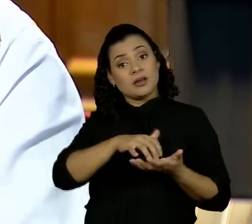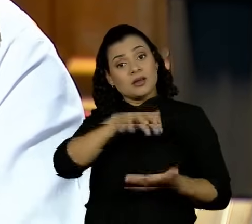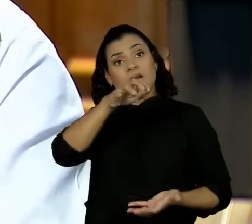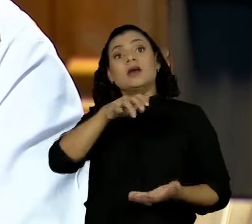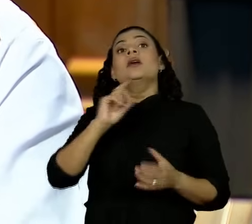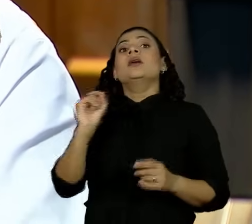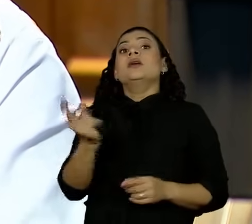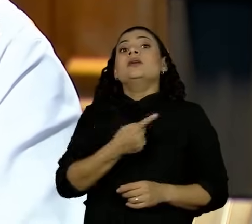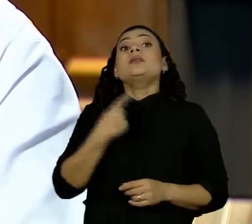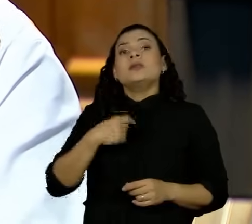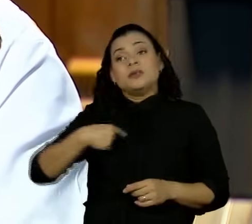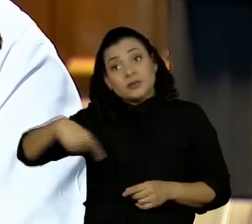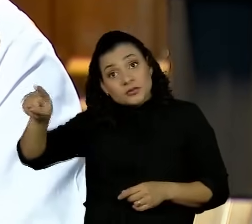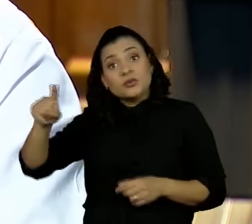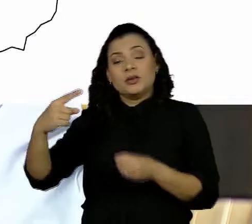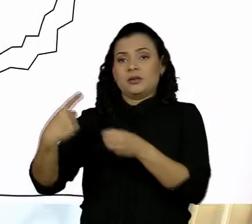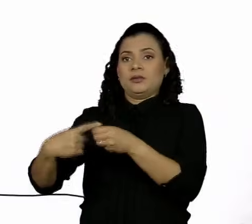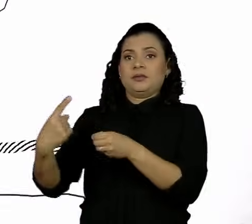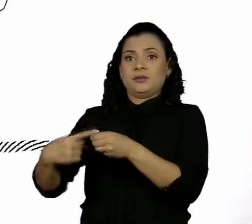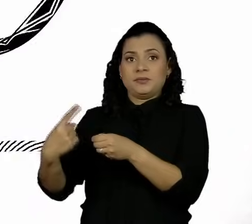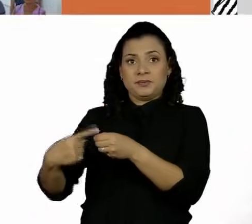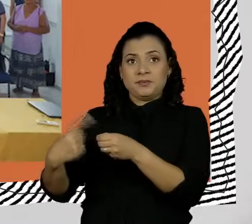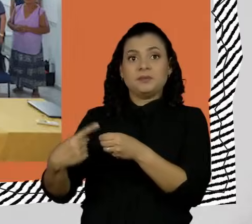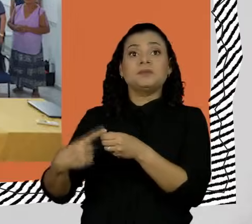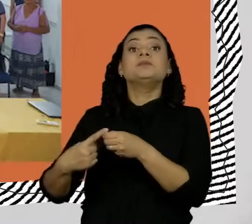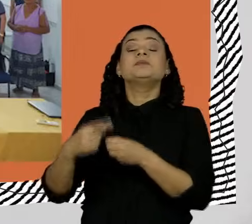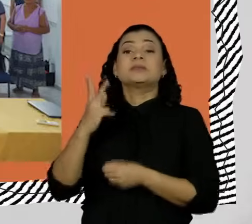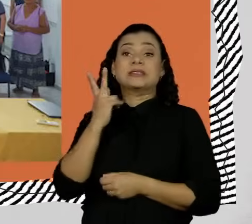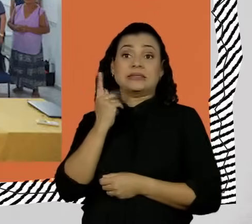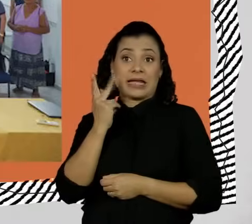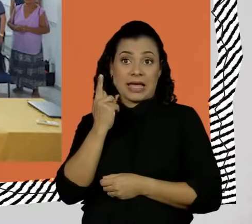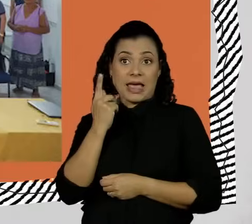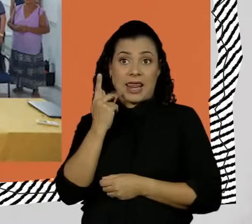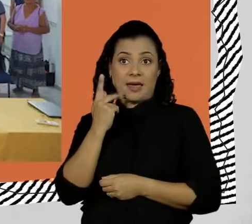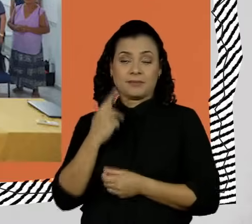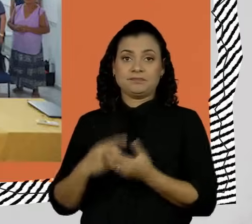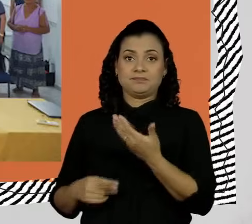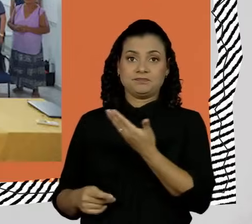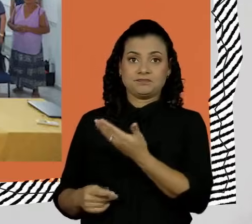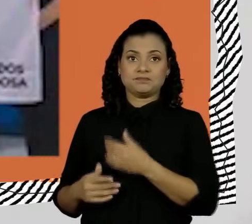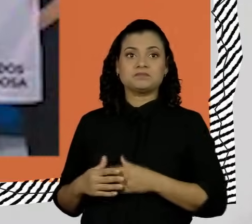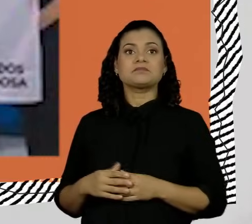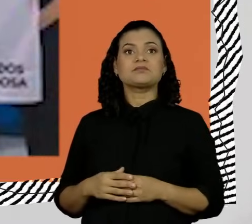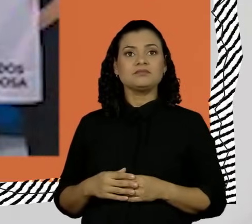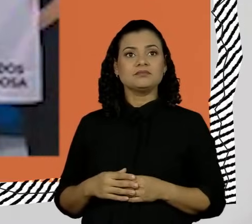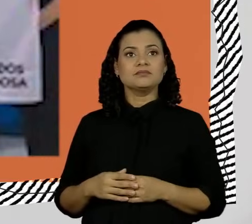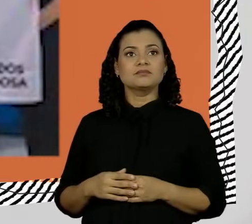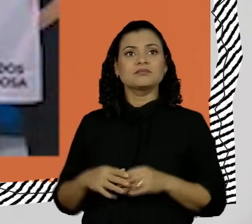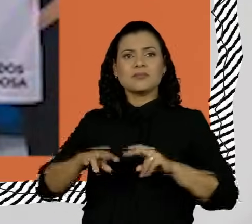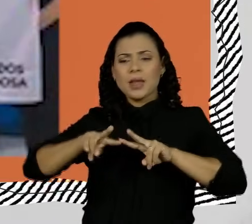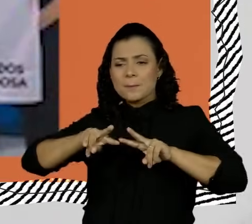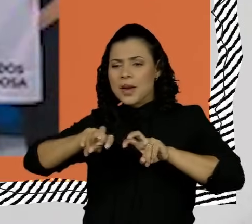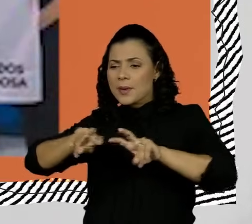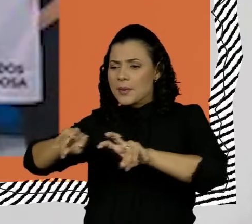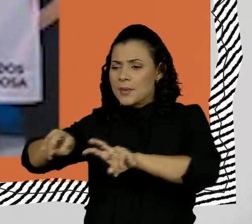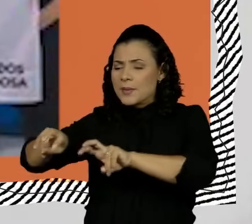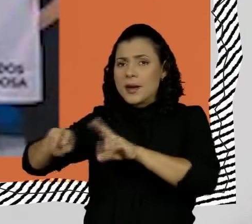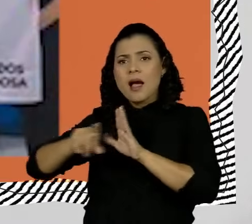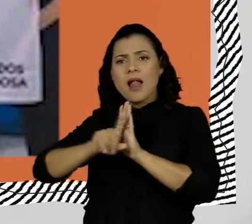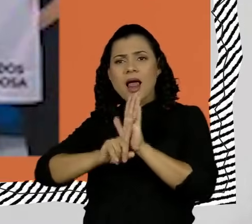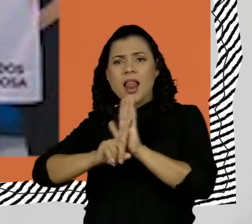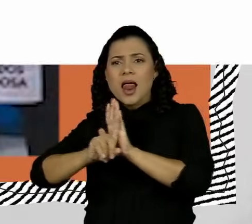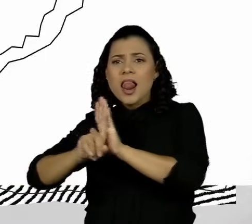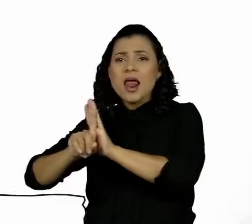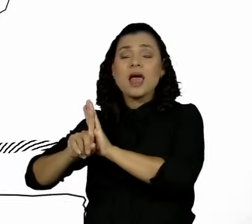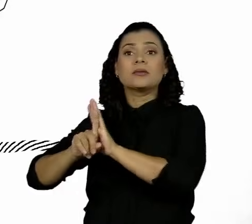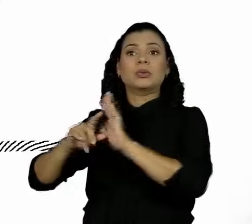nós fomos para o interior do Ceará, sabe, assim, e ver aquilo